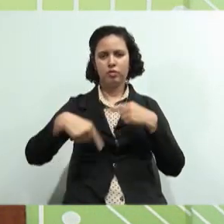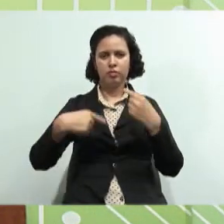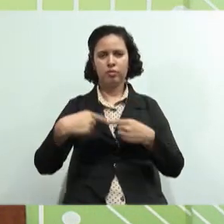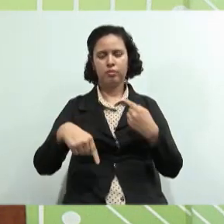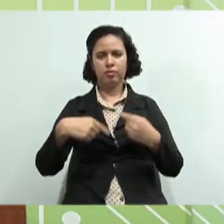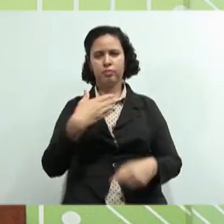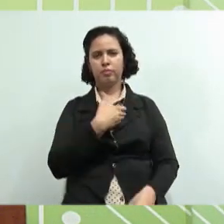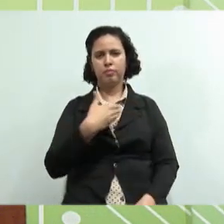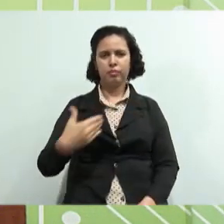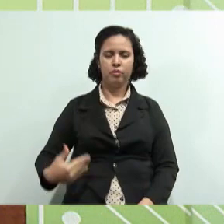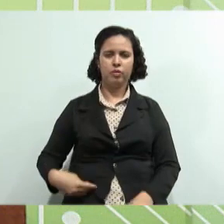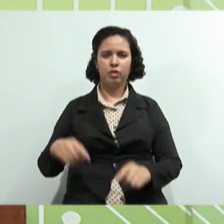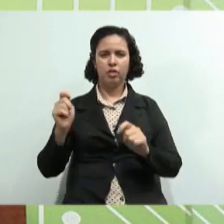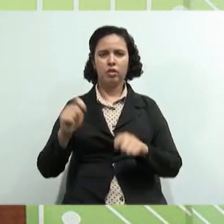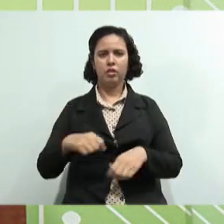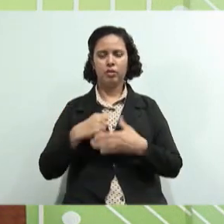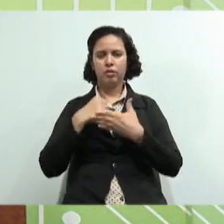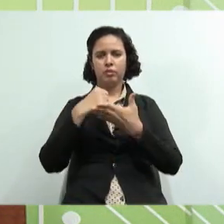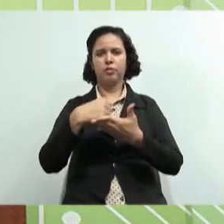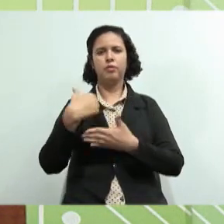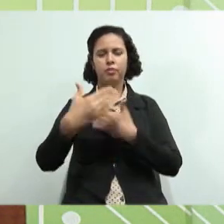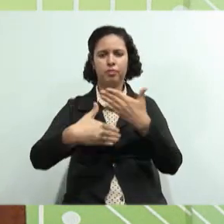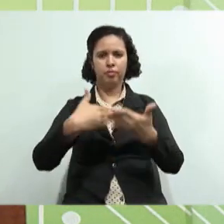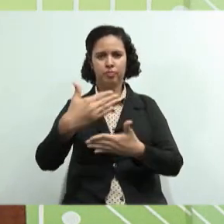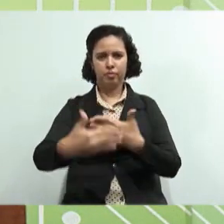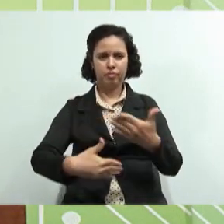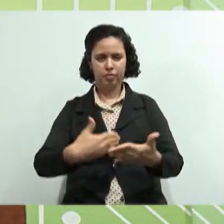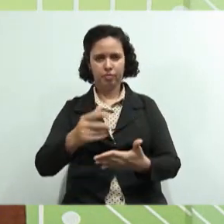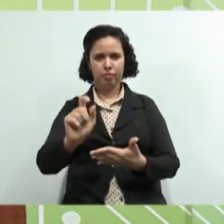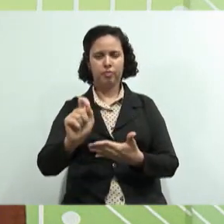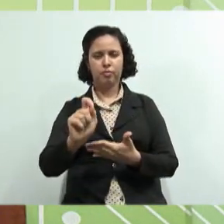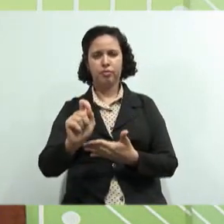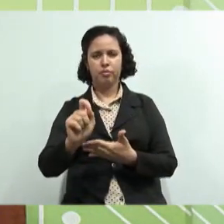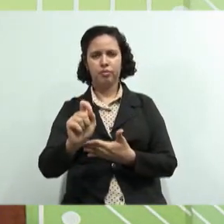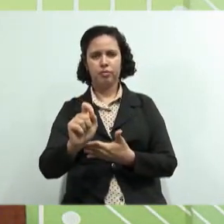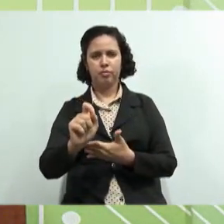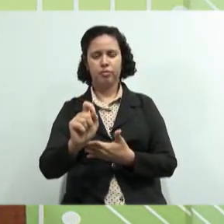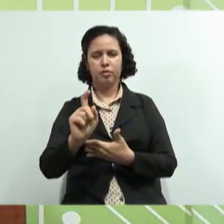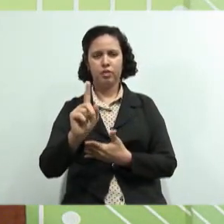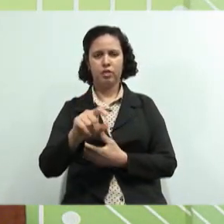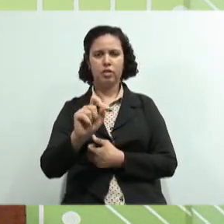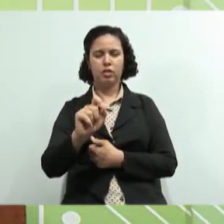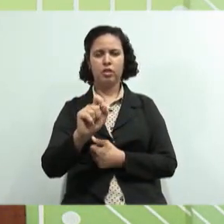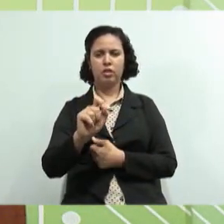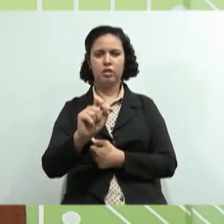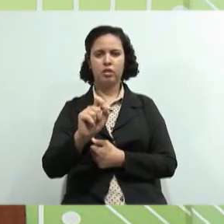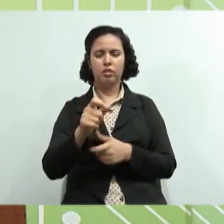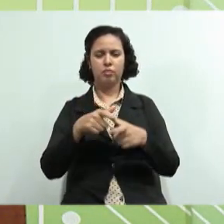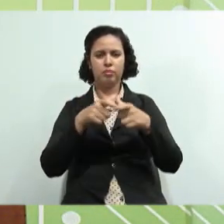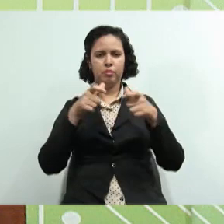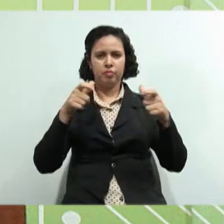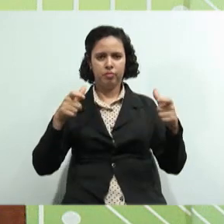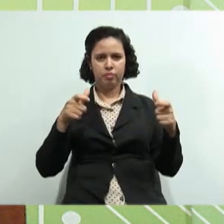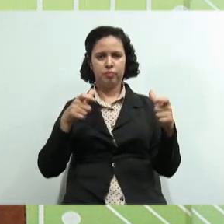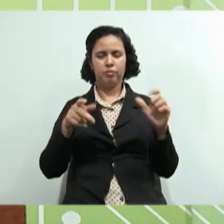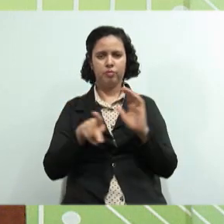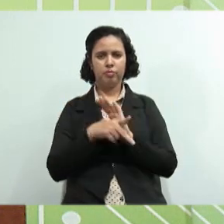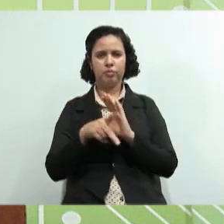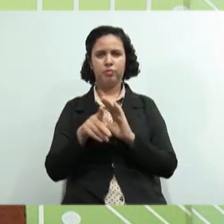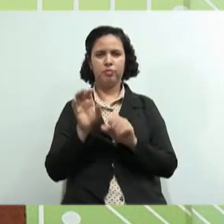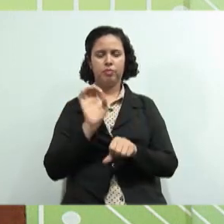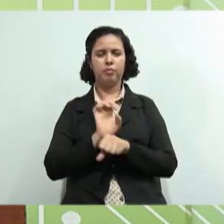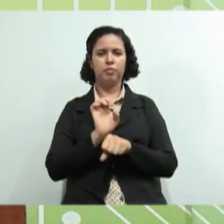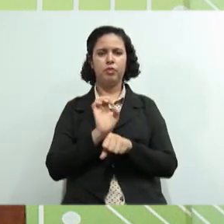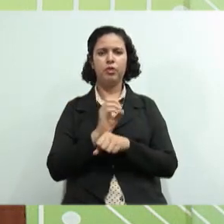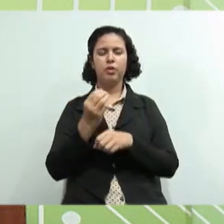públicas podem atuar para desenvolver ainda mais uma capacidade, uma potencialidade que nós temos no nosso estado e